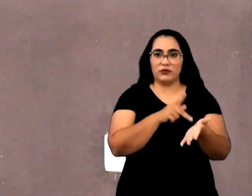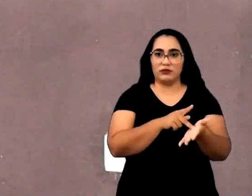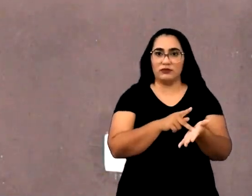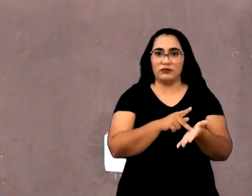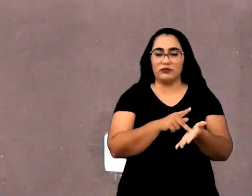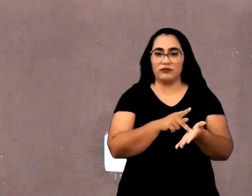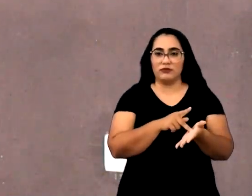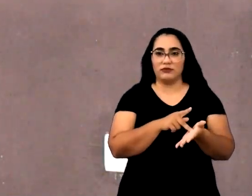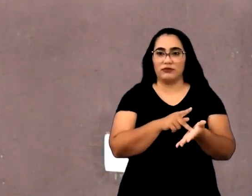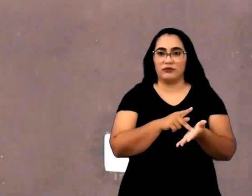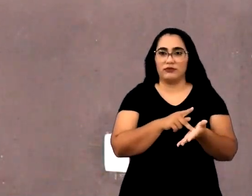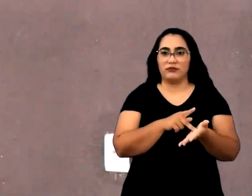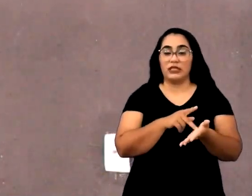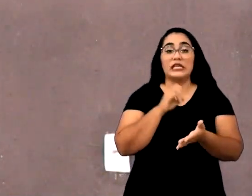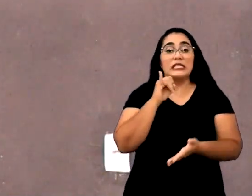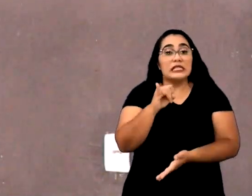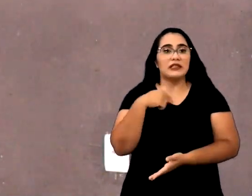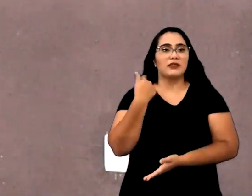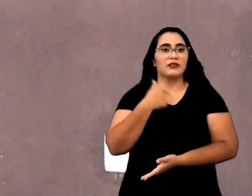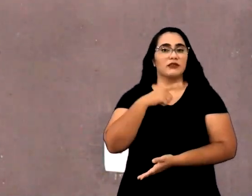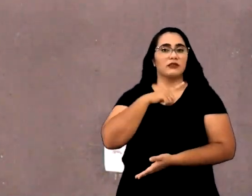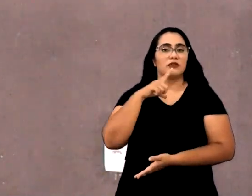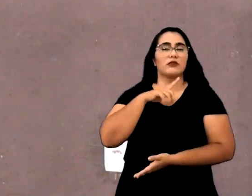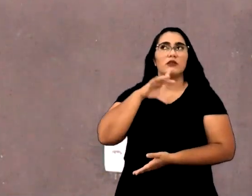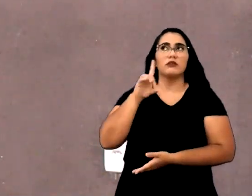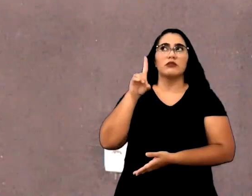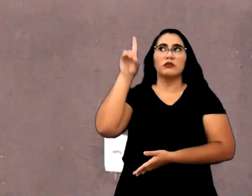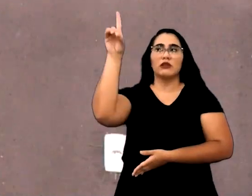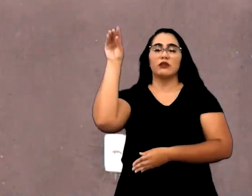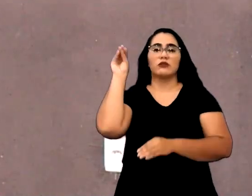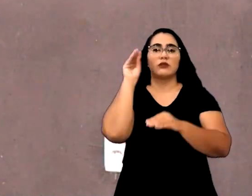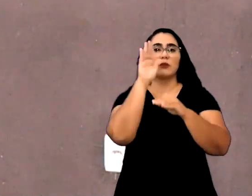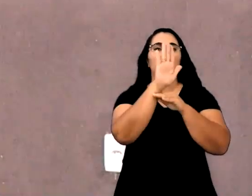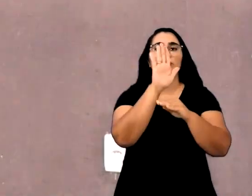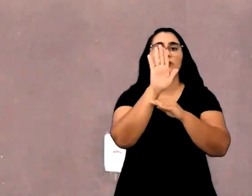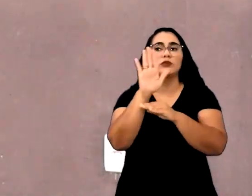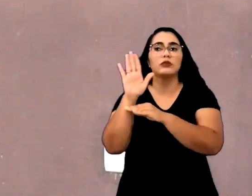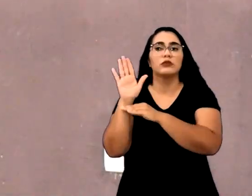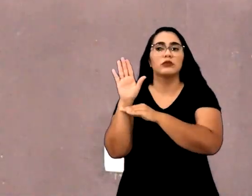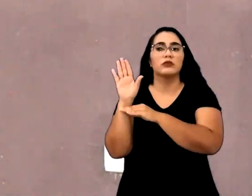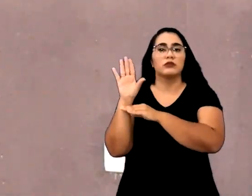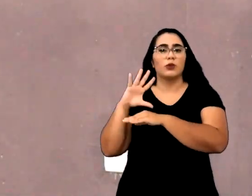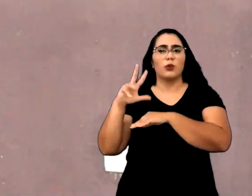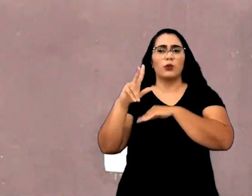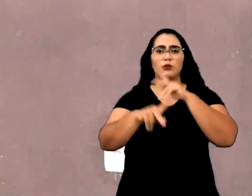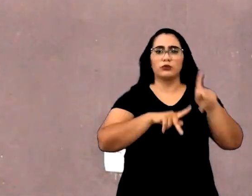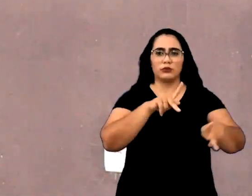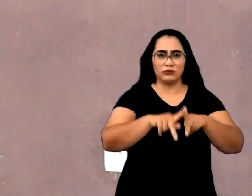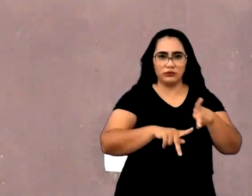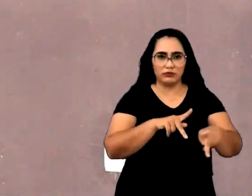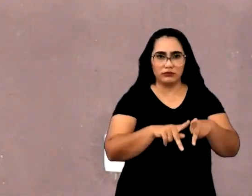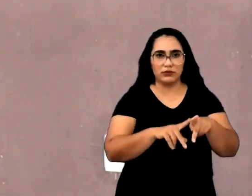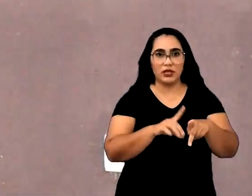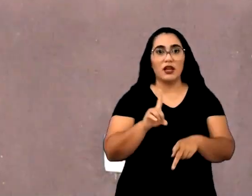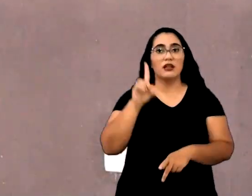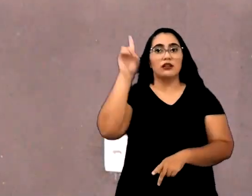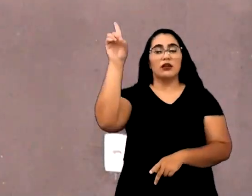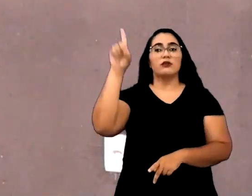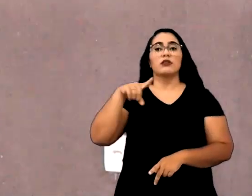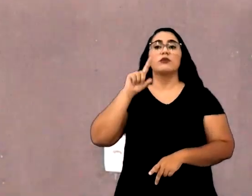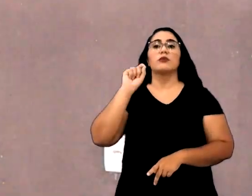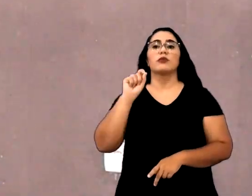Nós temos um Deus, e um Deus que cuida do seu povo. Esse Deus é a